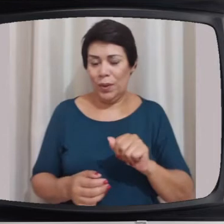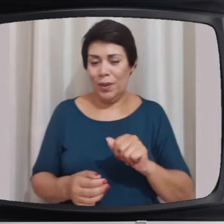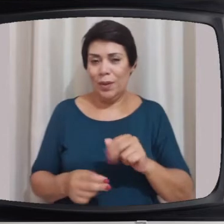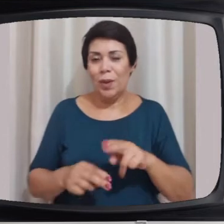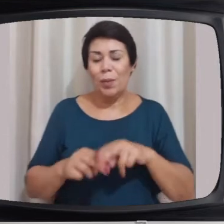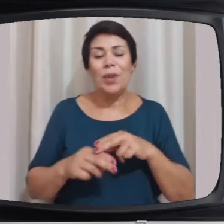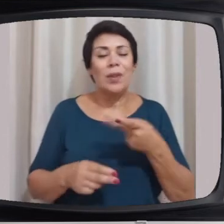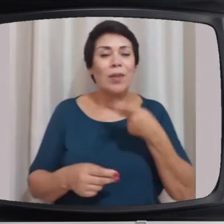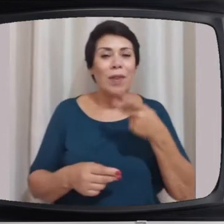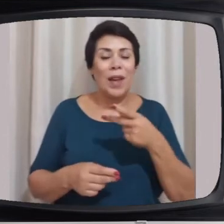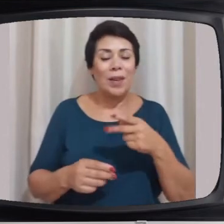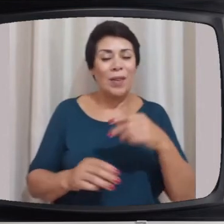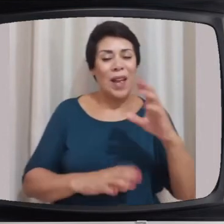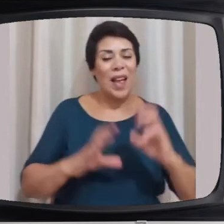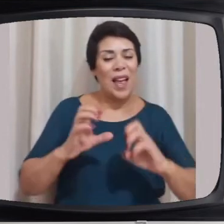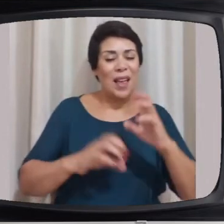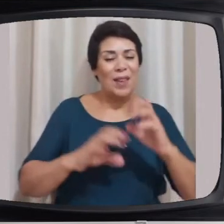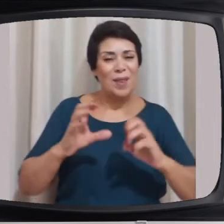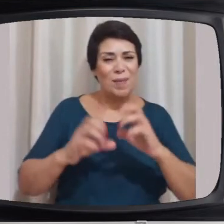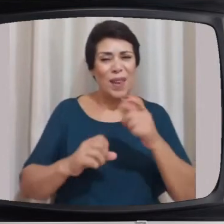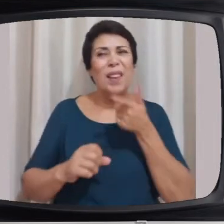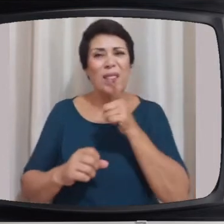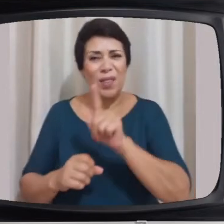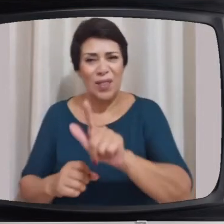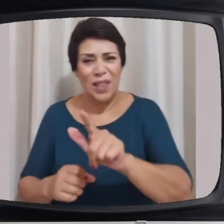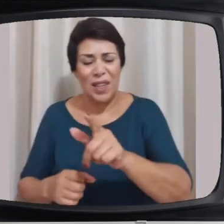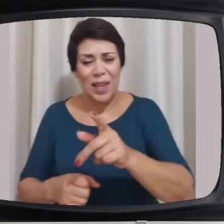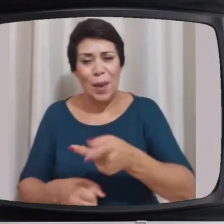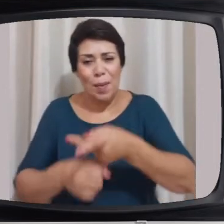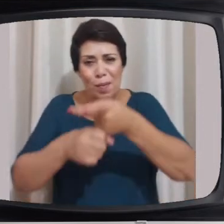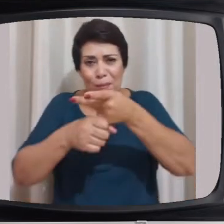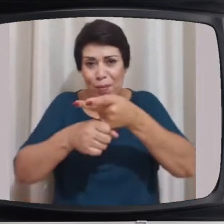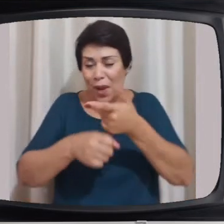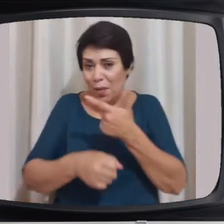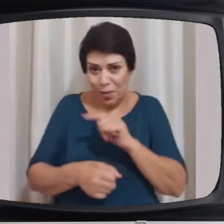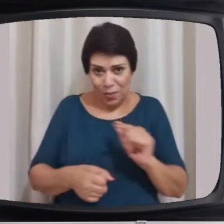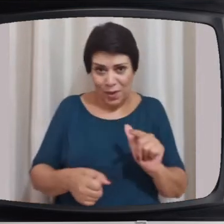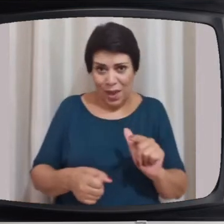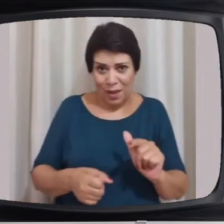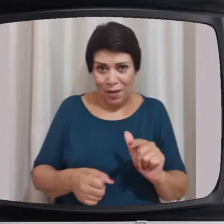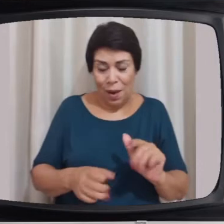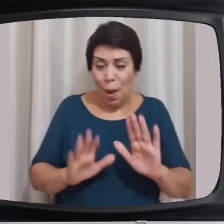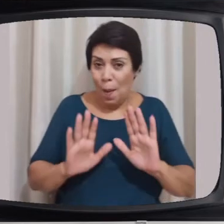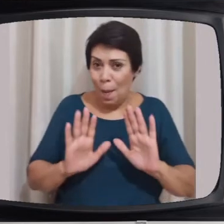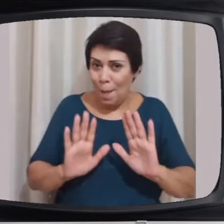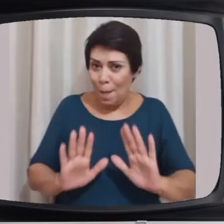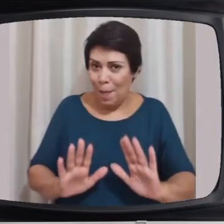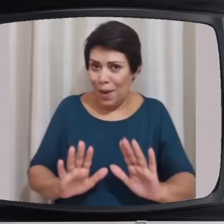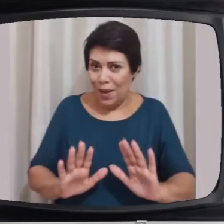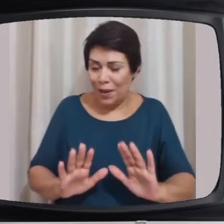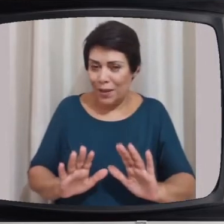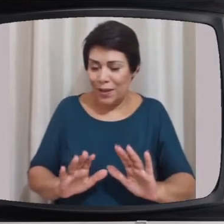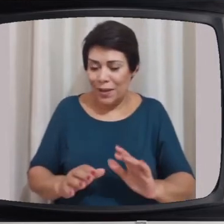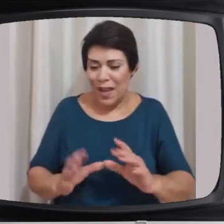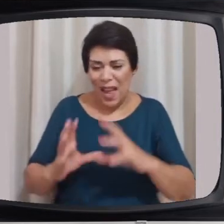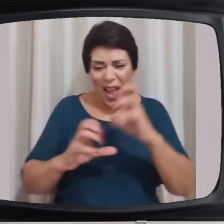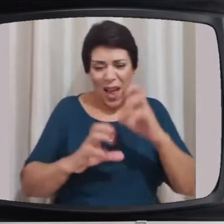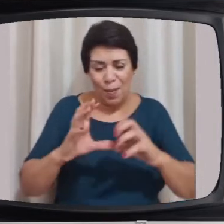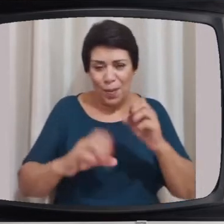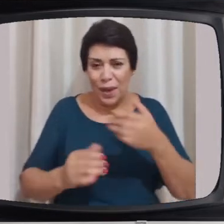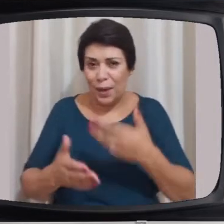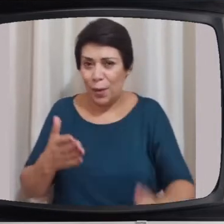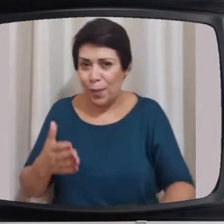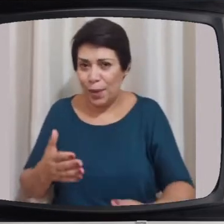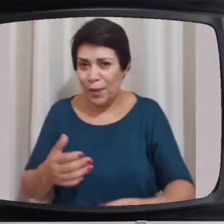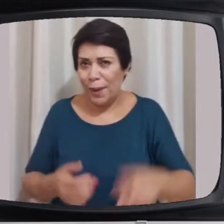que ganhei, nem um troféu pra casa eu levei. E as brigas que eu perdi, essas sim, eu